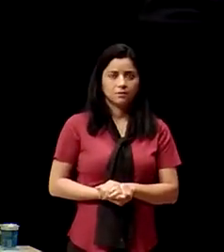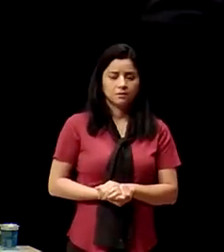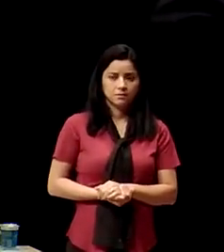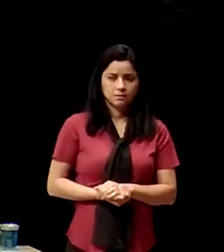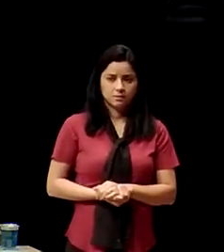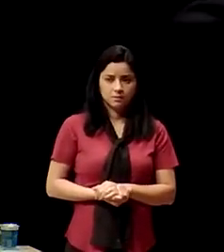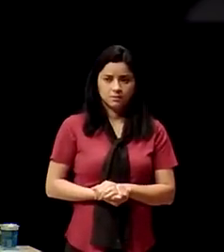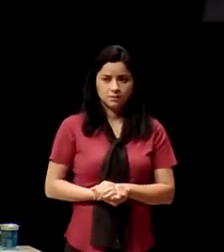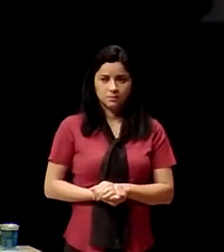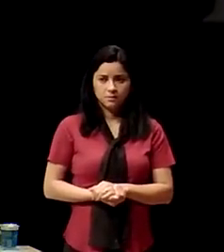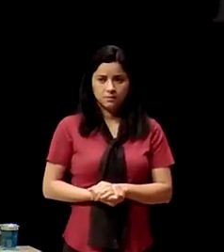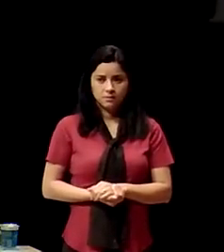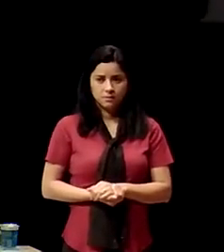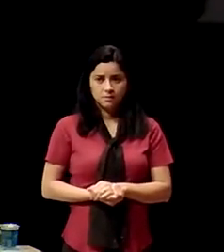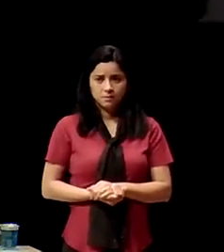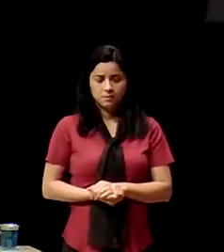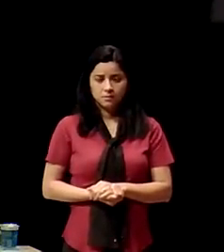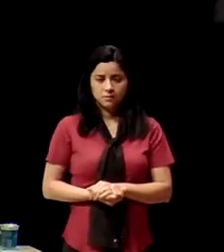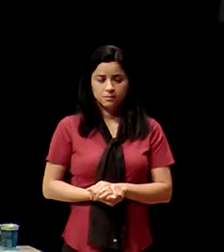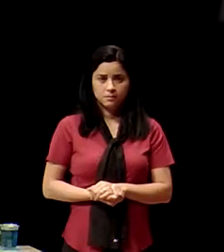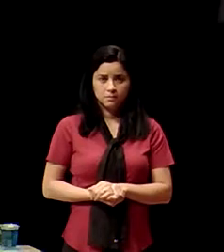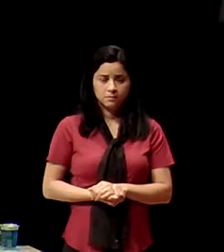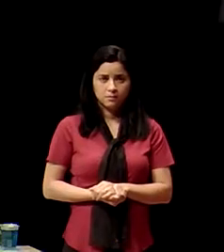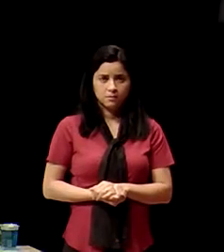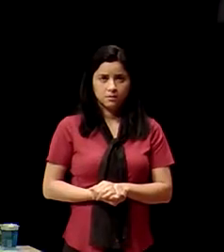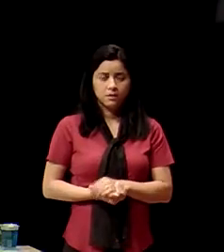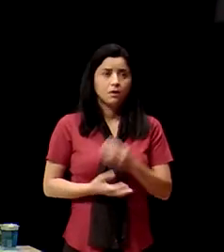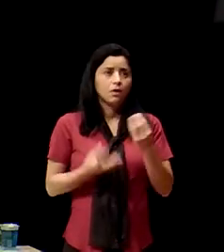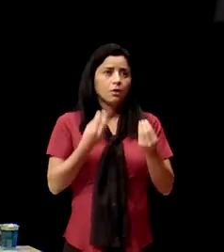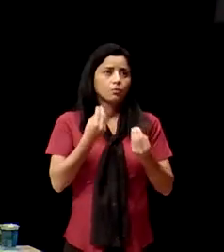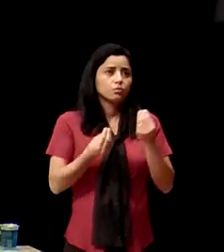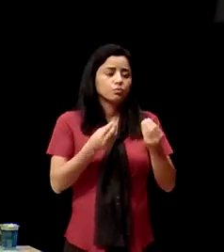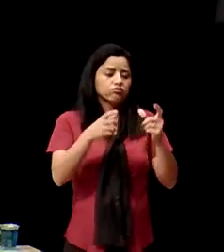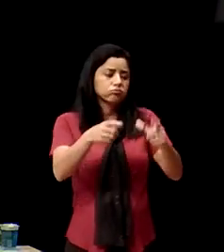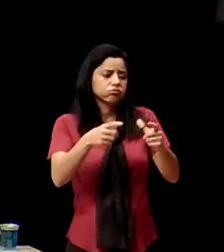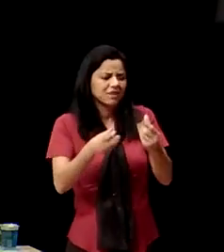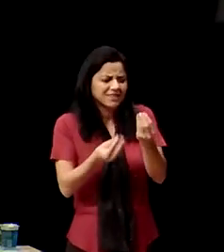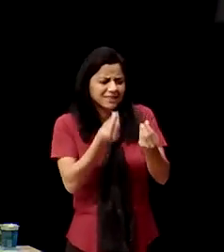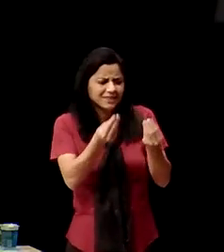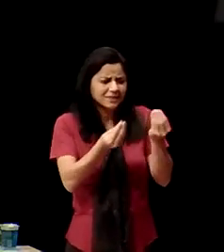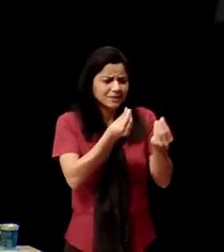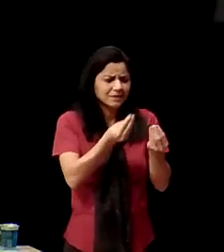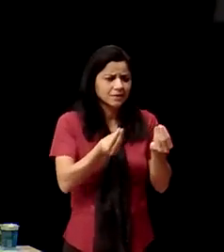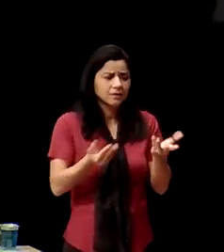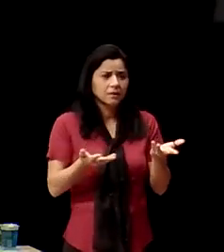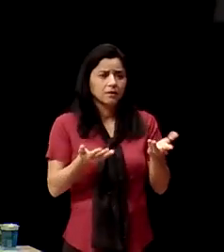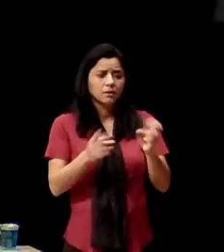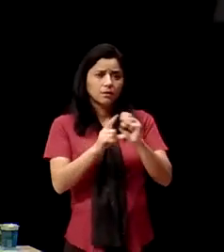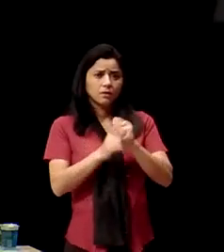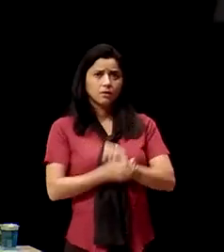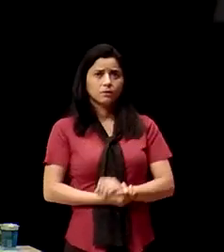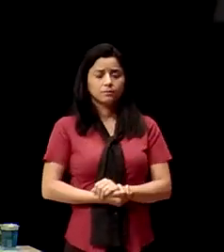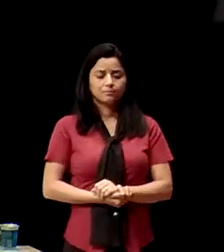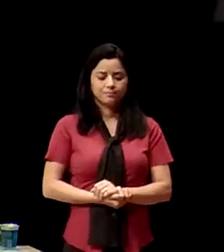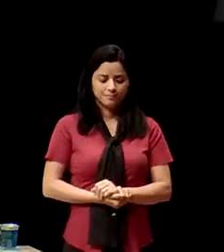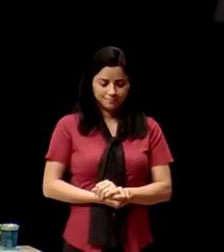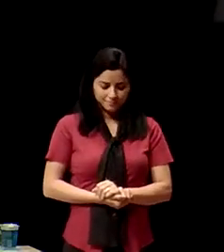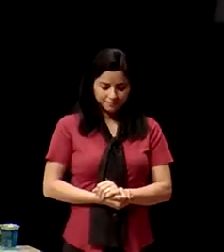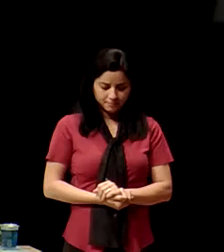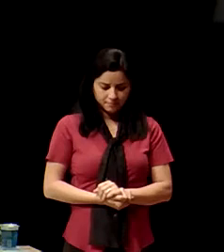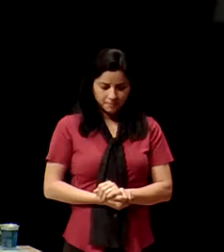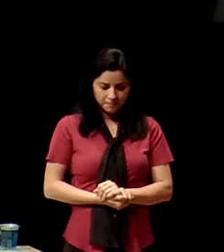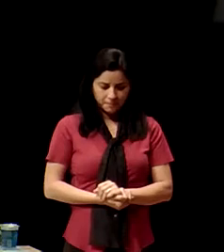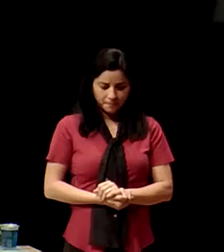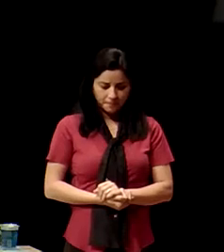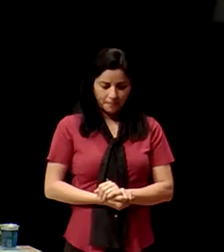As a field of expertise, campo de expertise, social pedagogy has widely